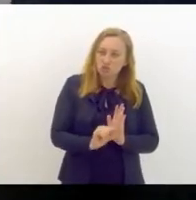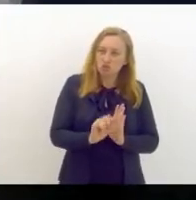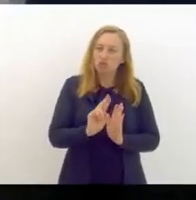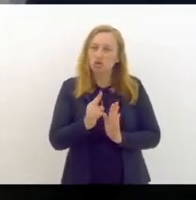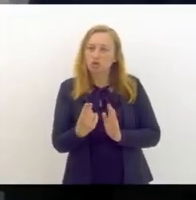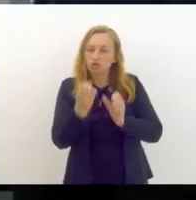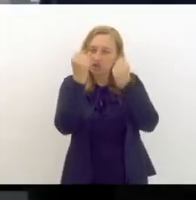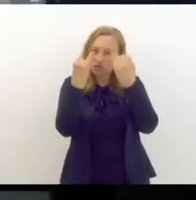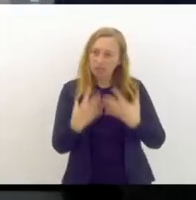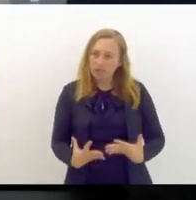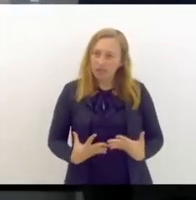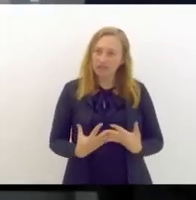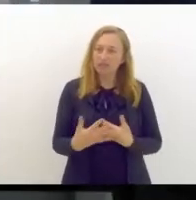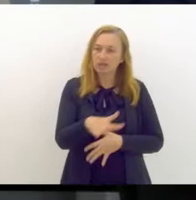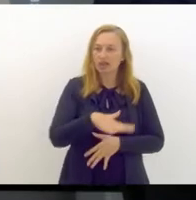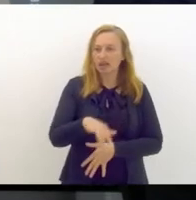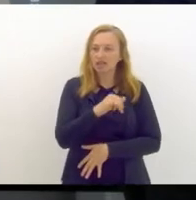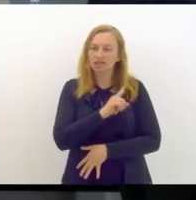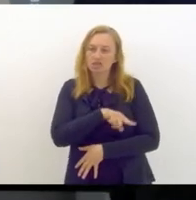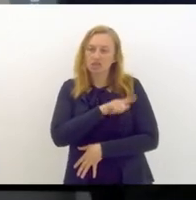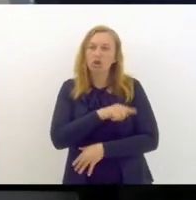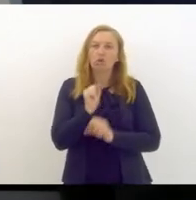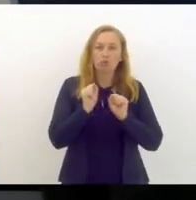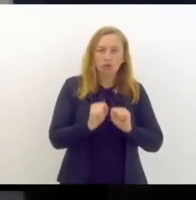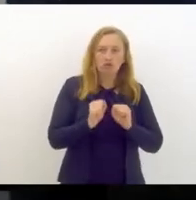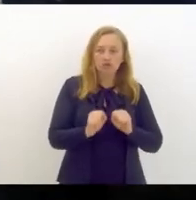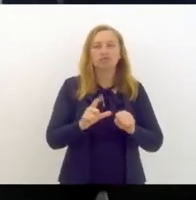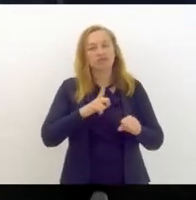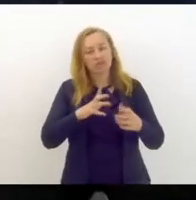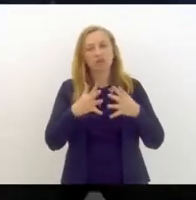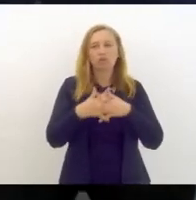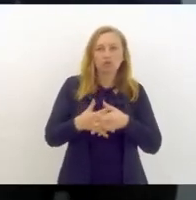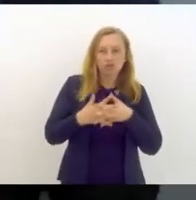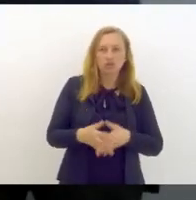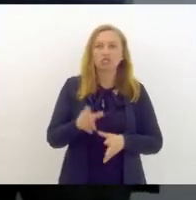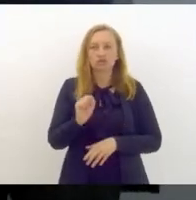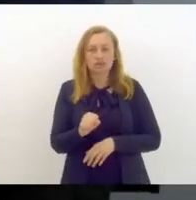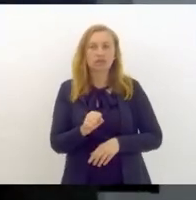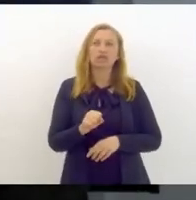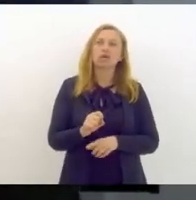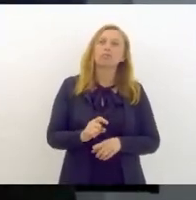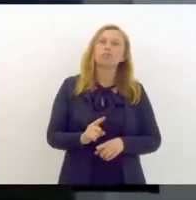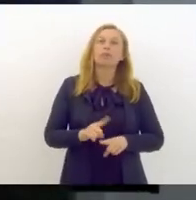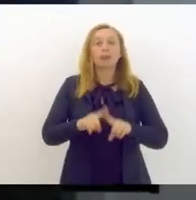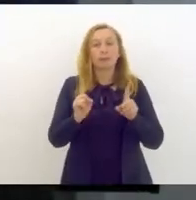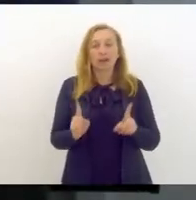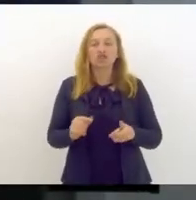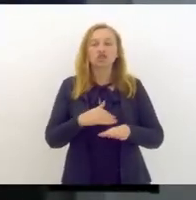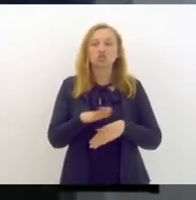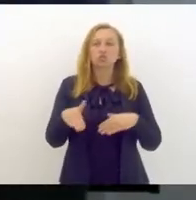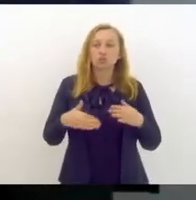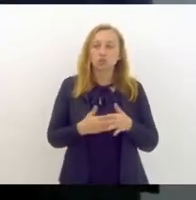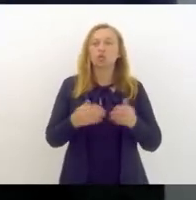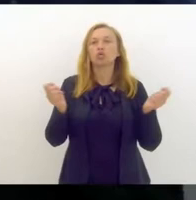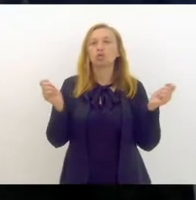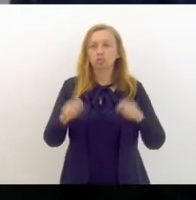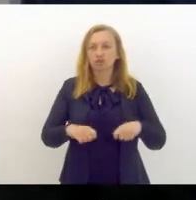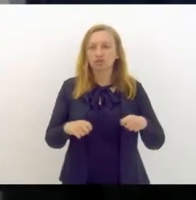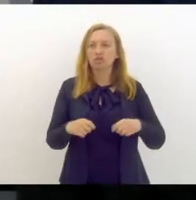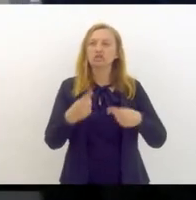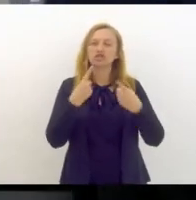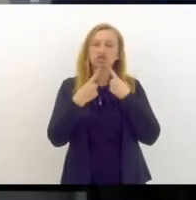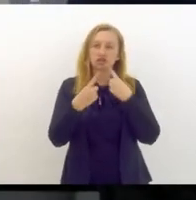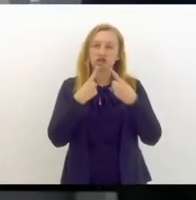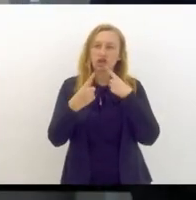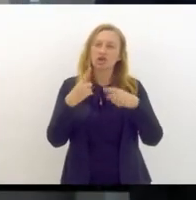esclarecidos durante o âmbito da gestão. É possível que tenham conflitos ainda? É possível. Mas toda a possibilidade de